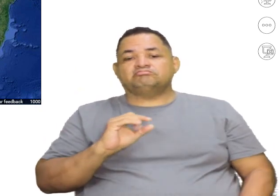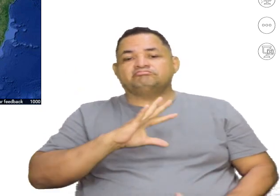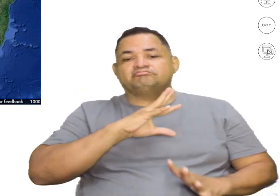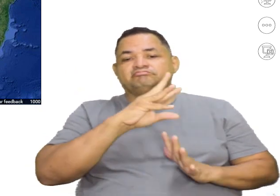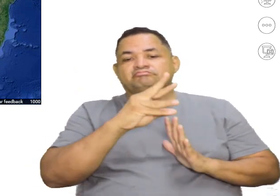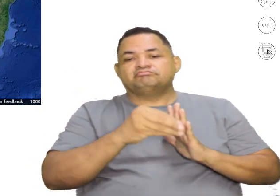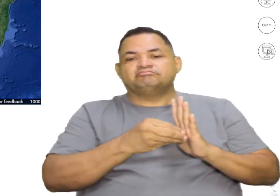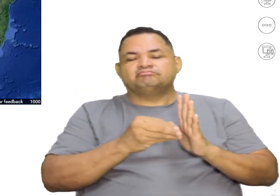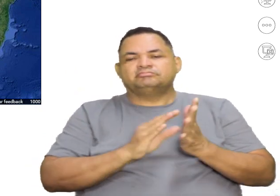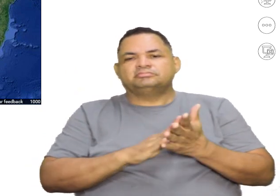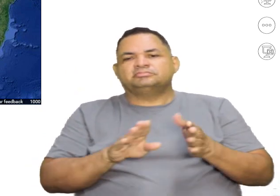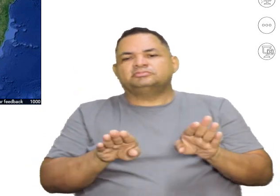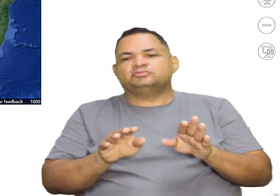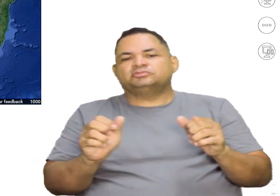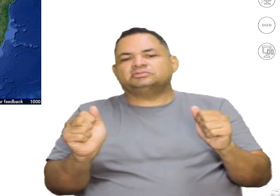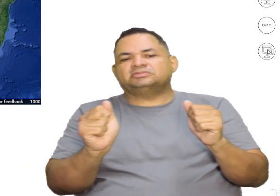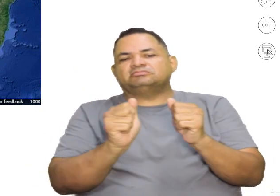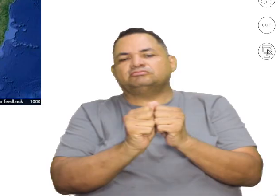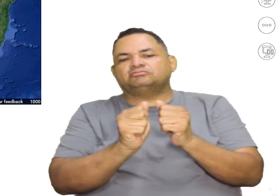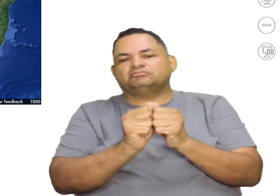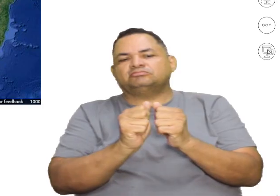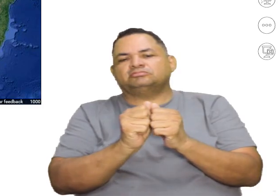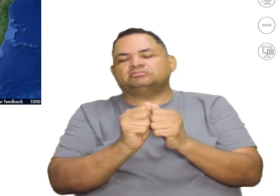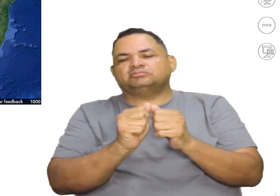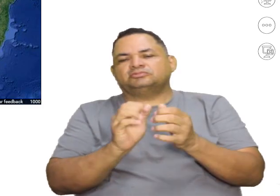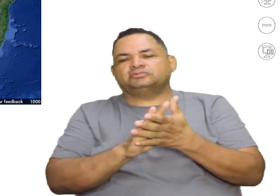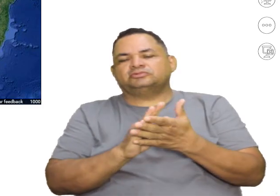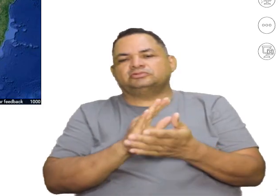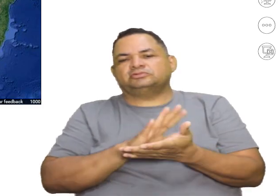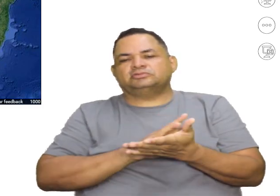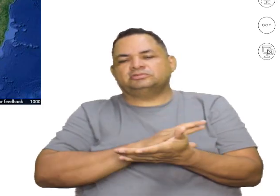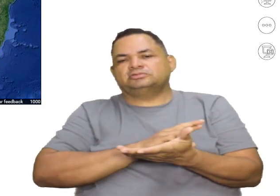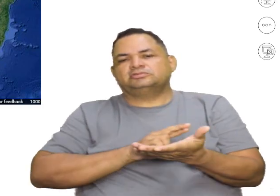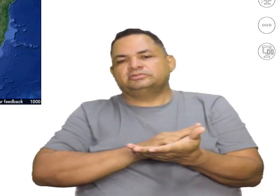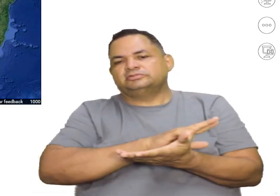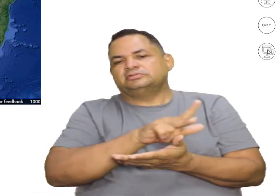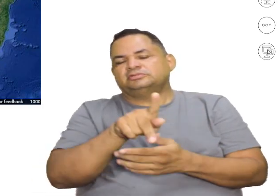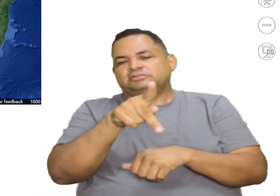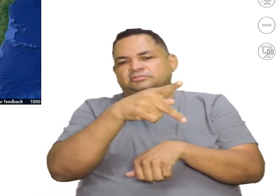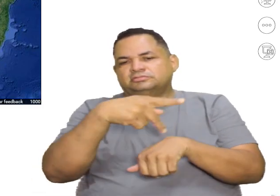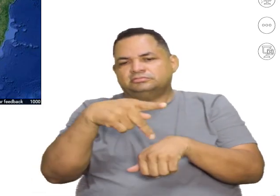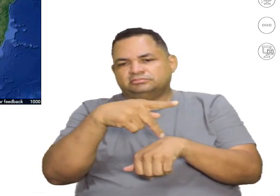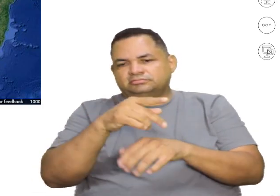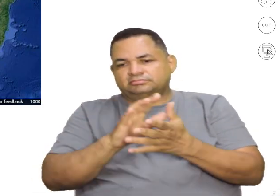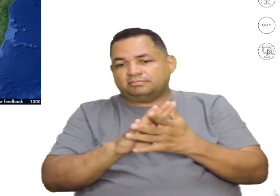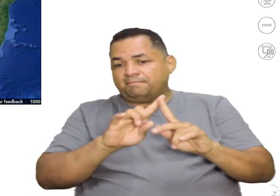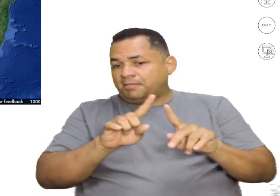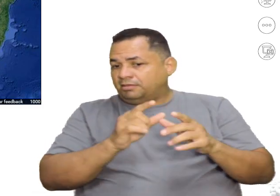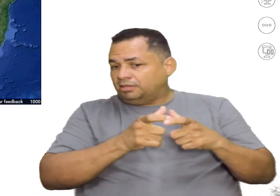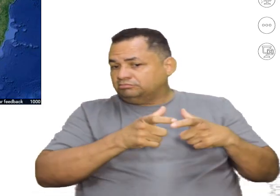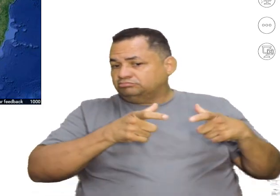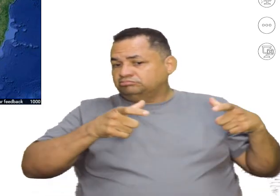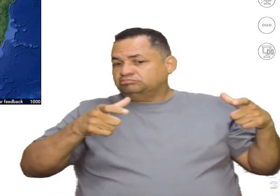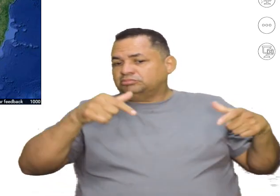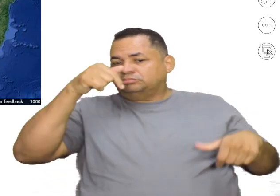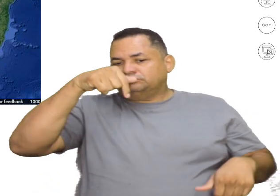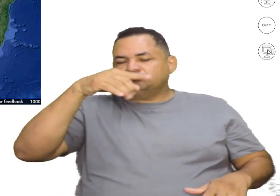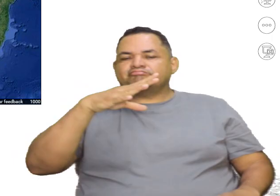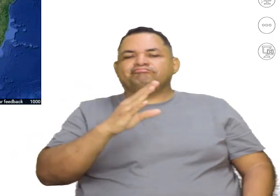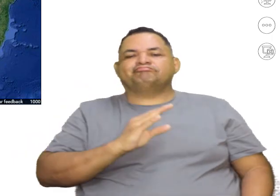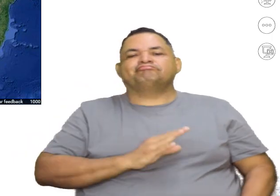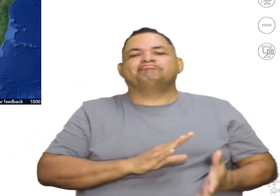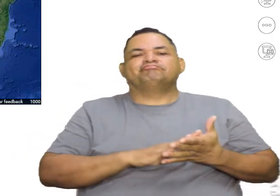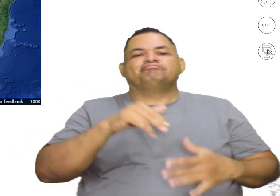Amazônia Internacional, né, que ela não fica só no Brasil, mas que a maior parte dela está localizada na